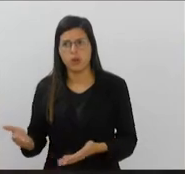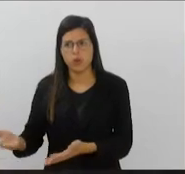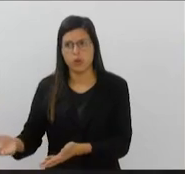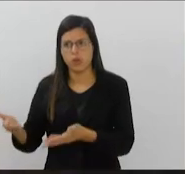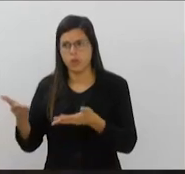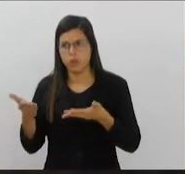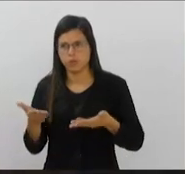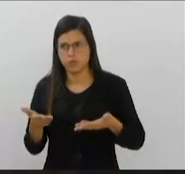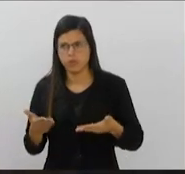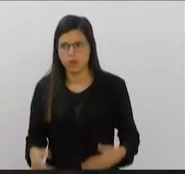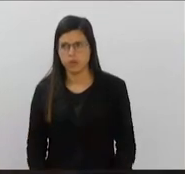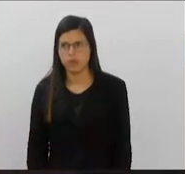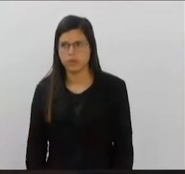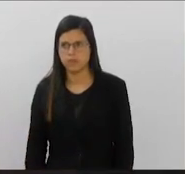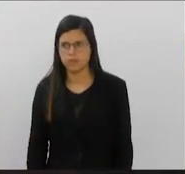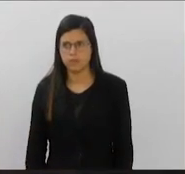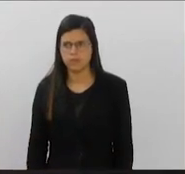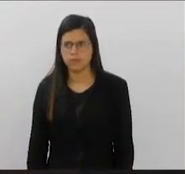convidar o